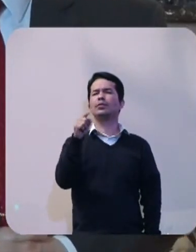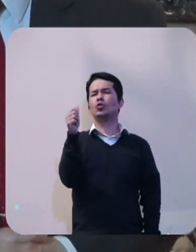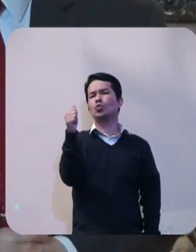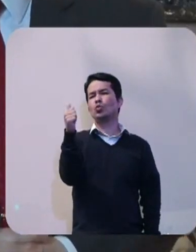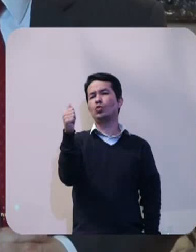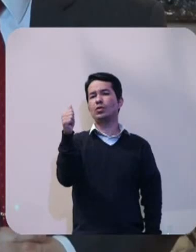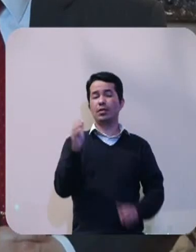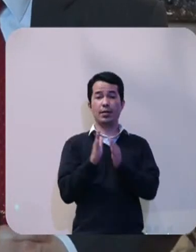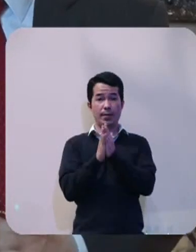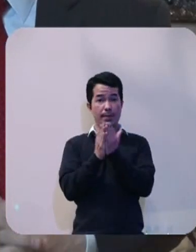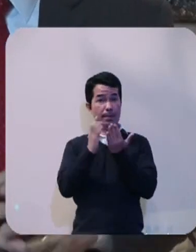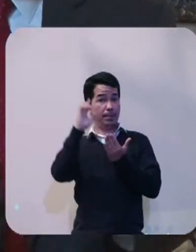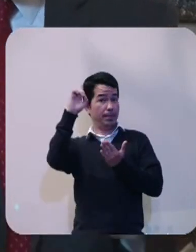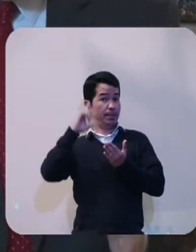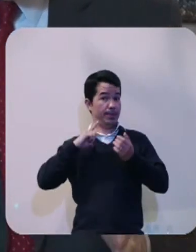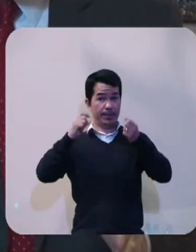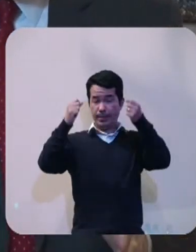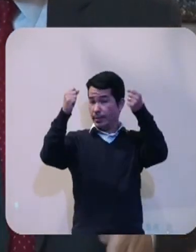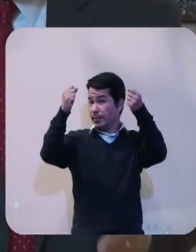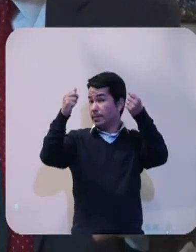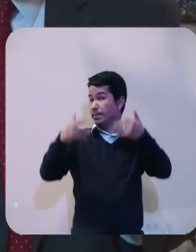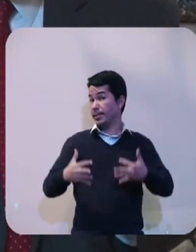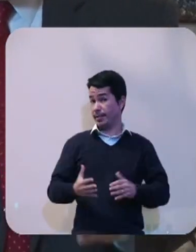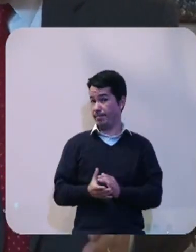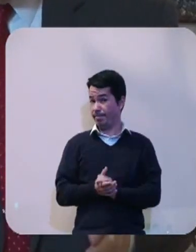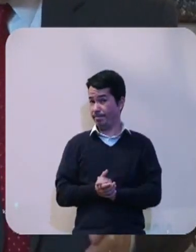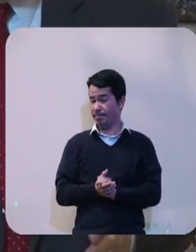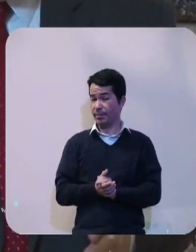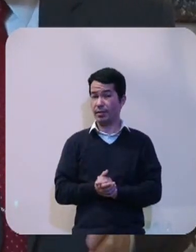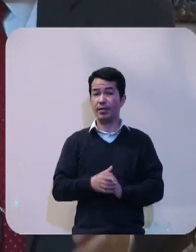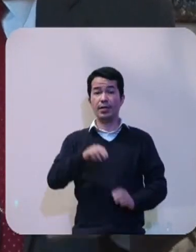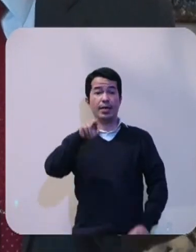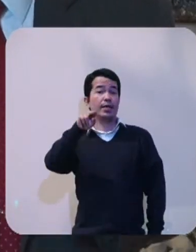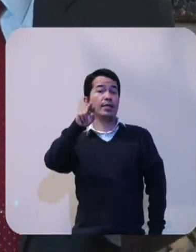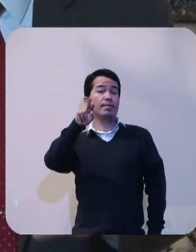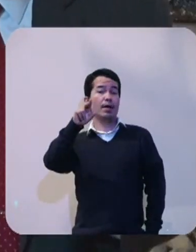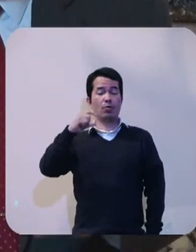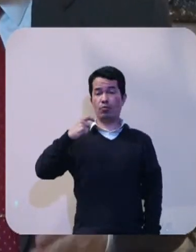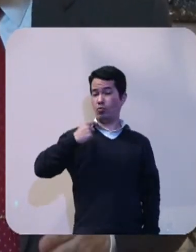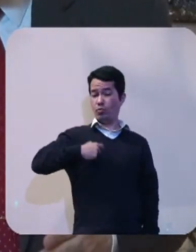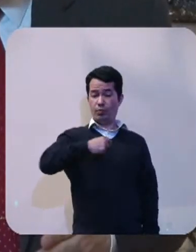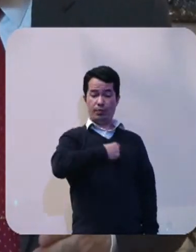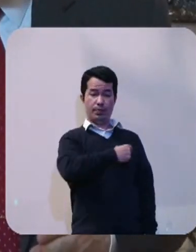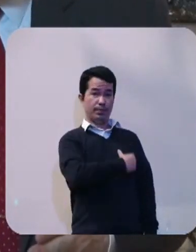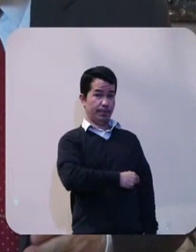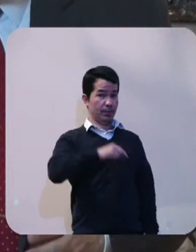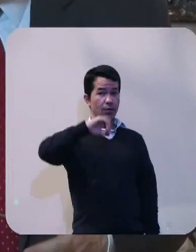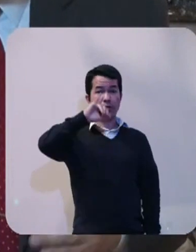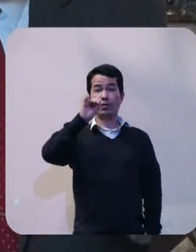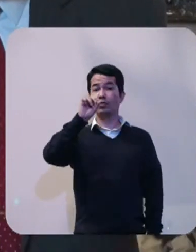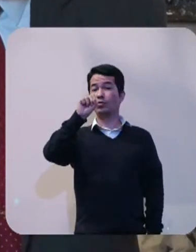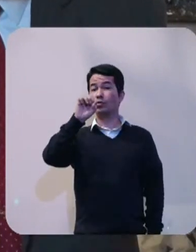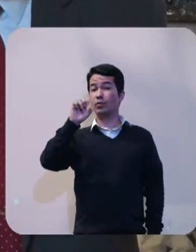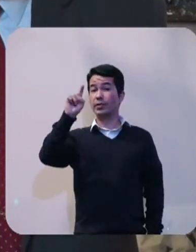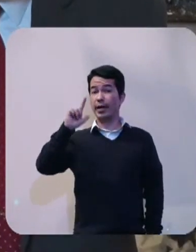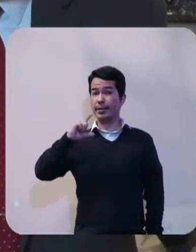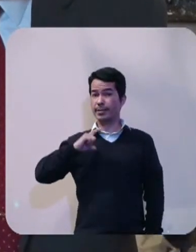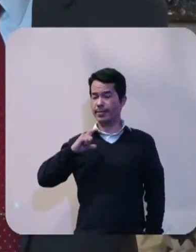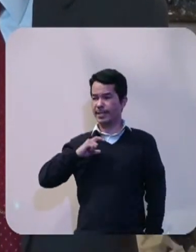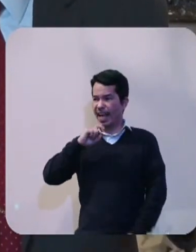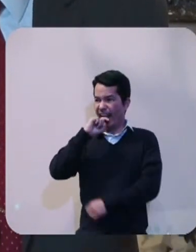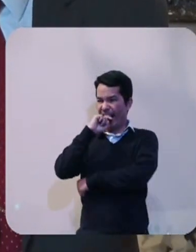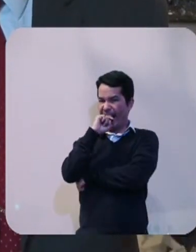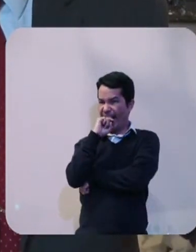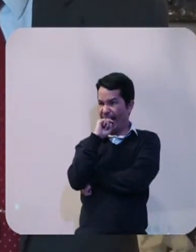Bíblia diz assim: os irmãos de José tinham inveja dele, mas o seu